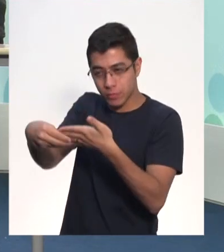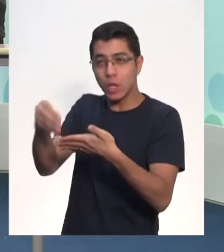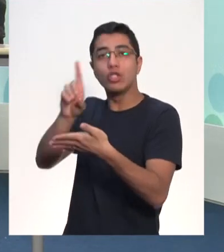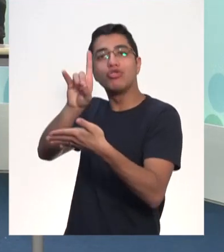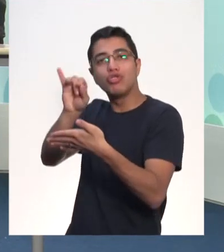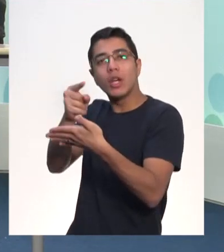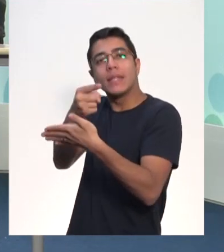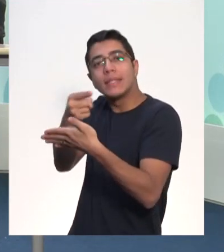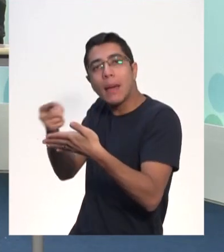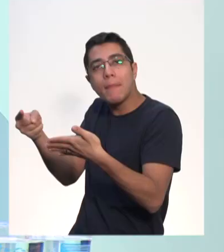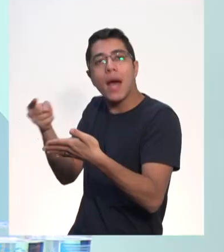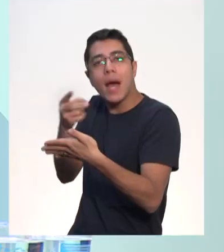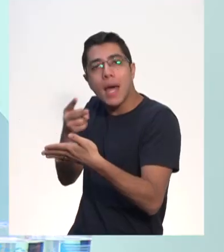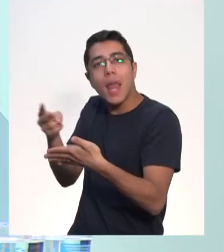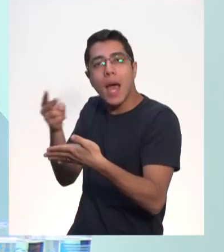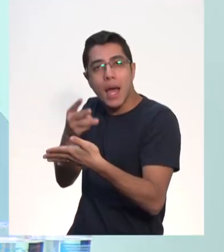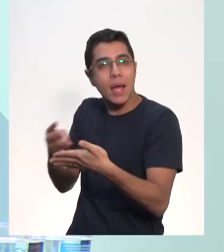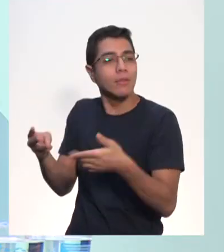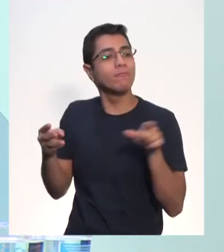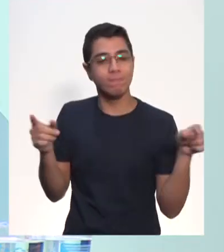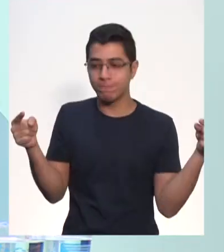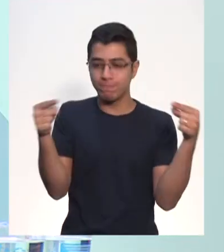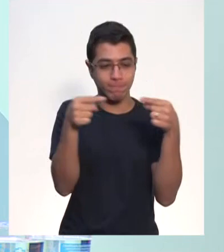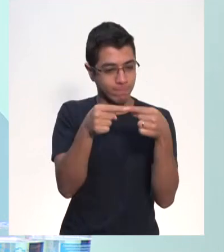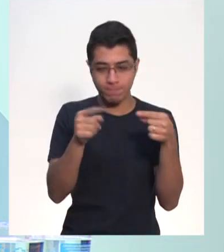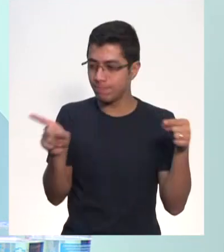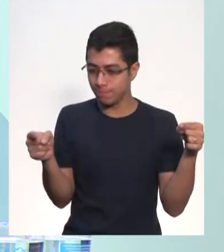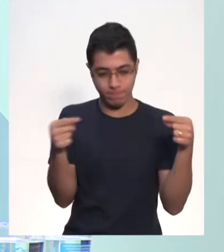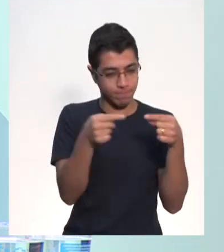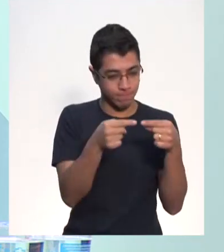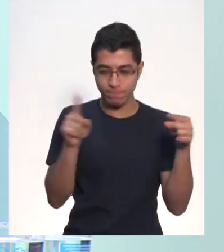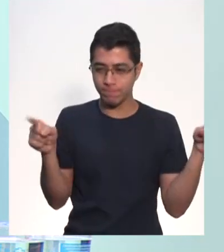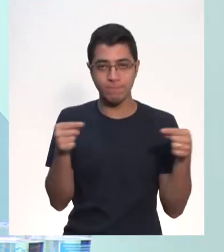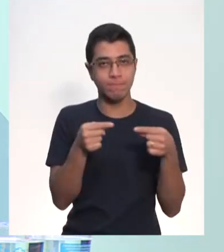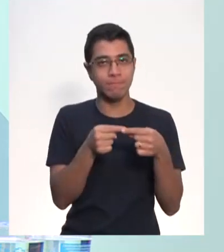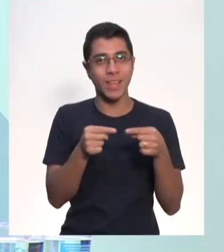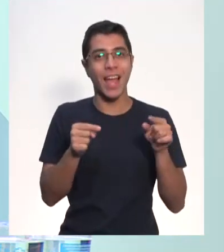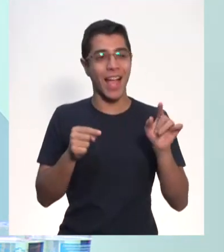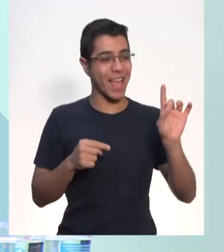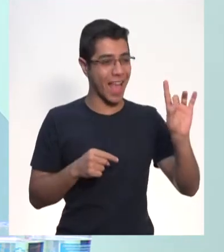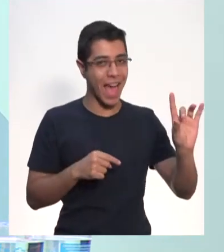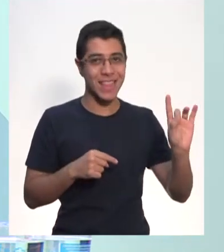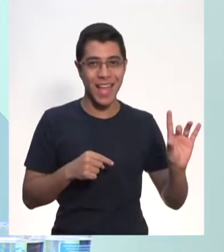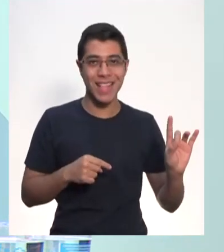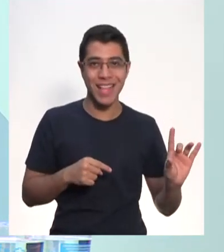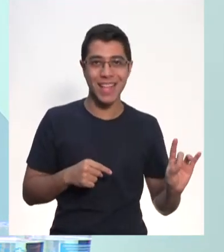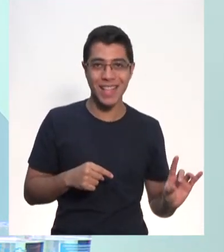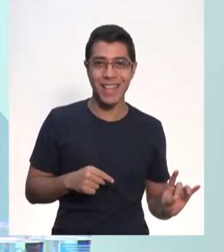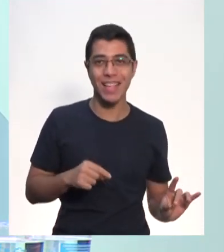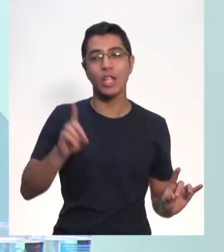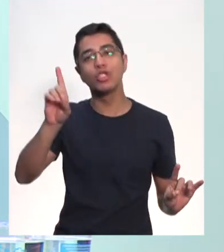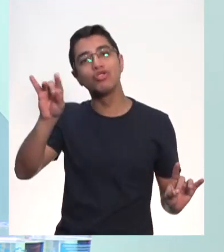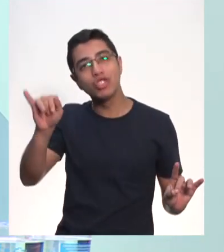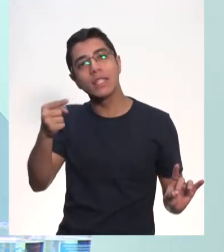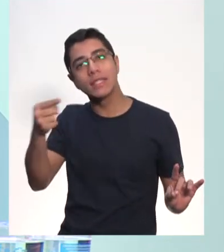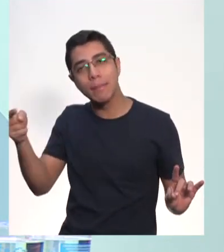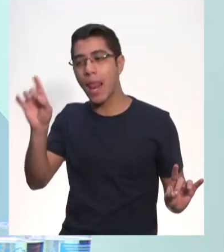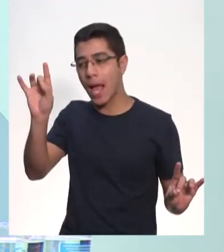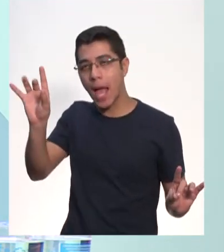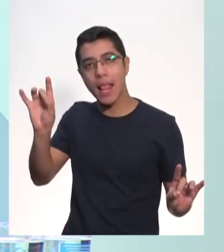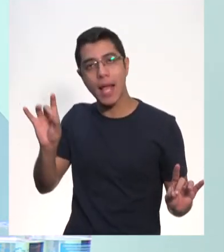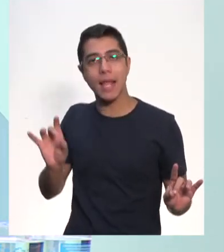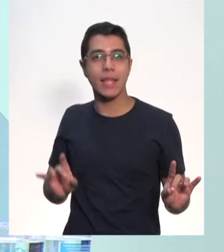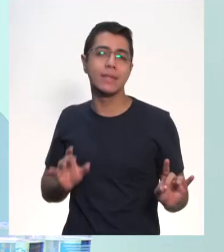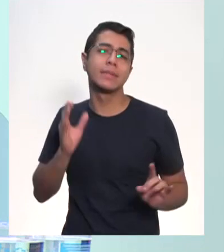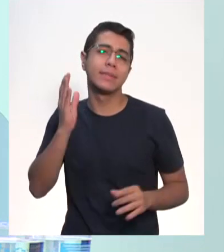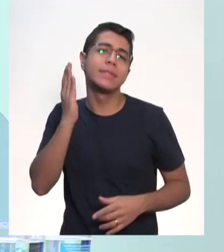que sejam desenvolvidas em determinado período, mas claro que a gente sabe que às vezes a escola precisa reorganizar também